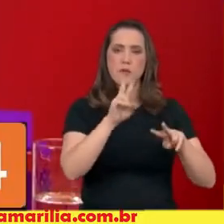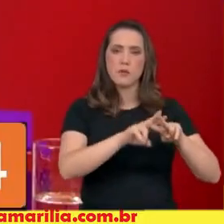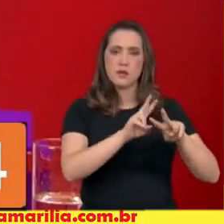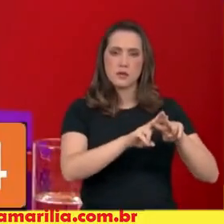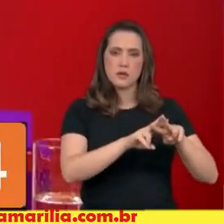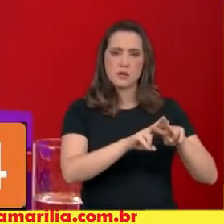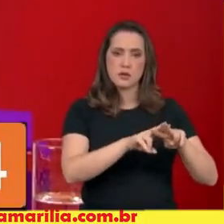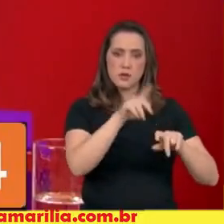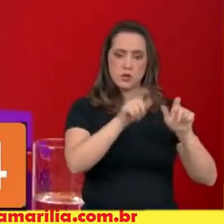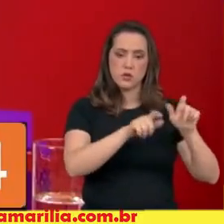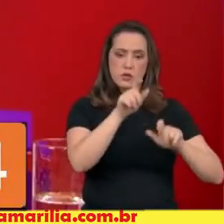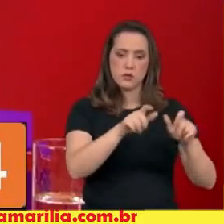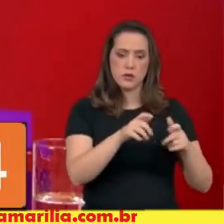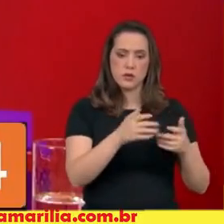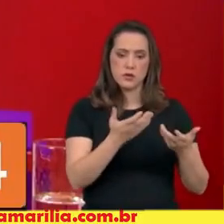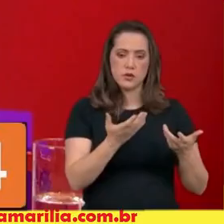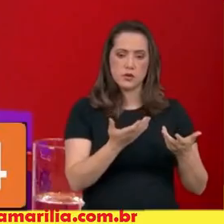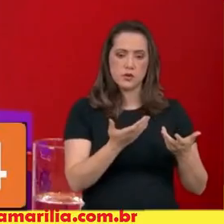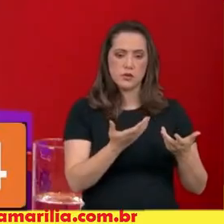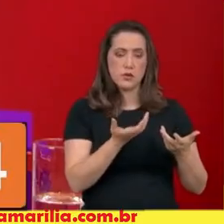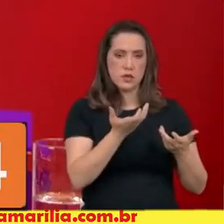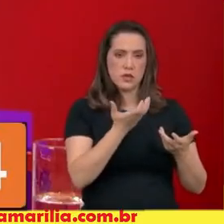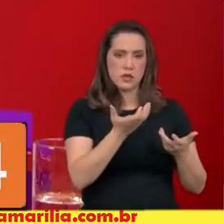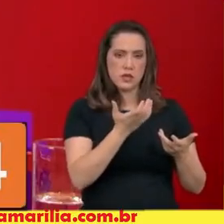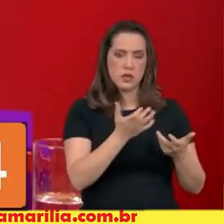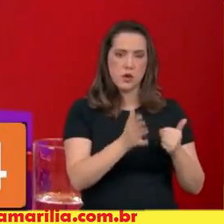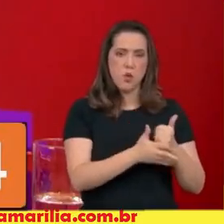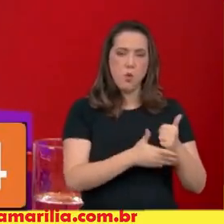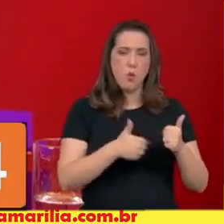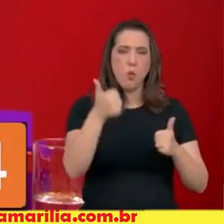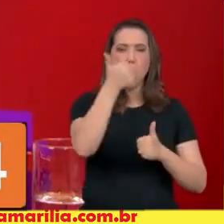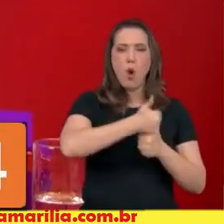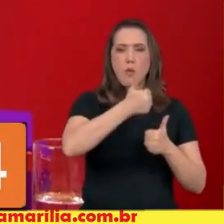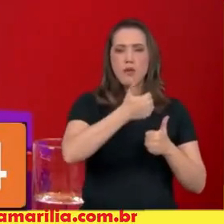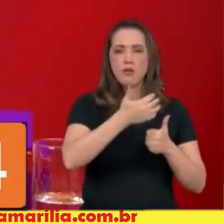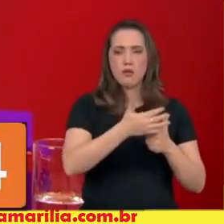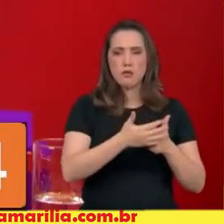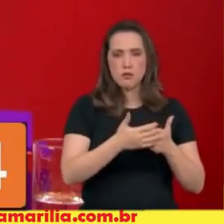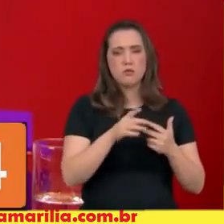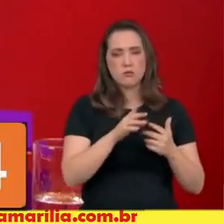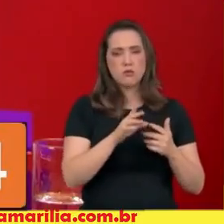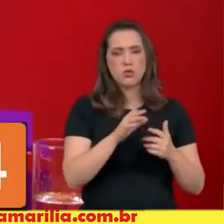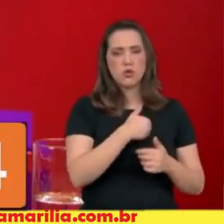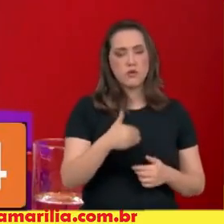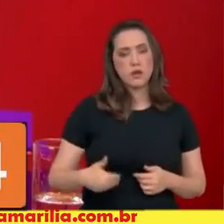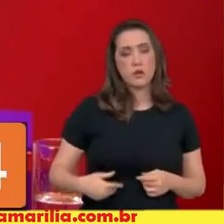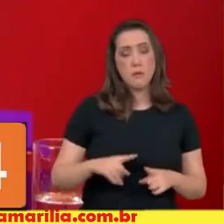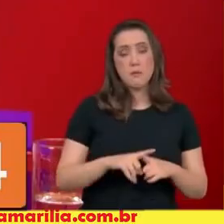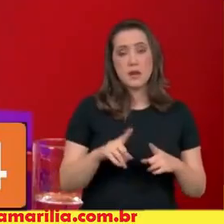uma pessoa que obviamente tentou organizar um golpe de Estado, mas infelizmente a nossa sociedade,